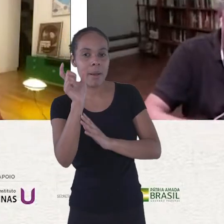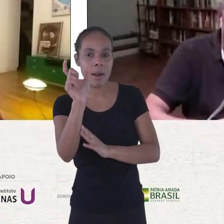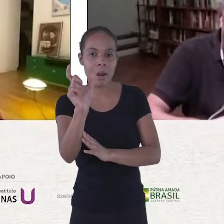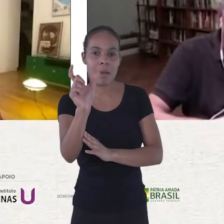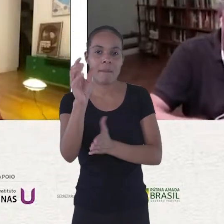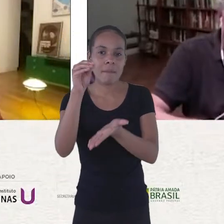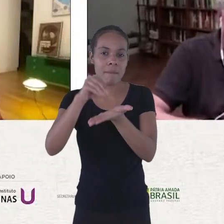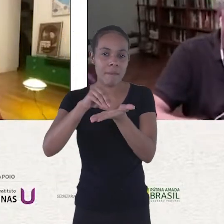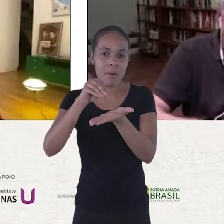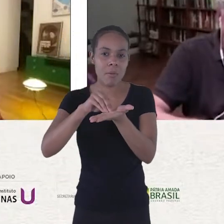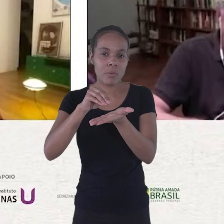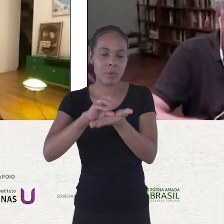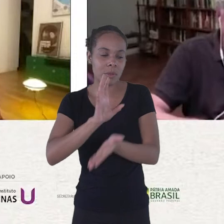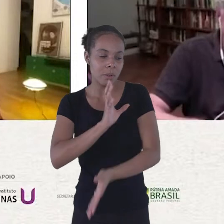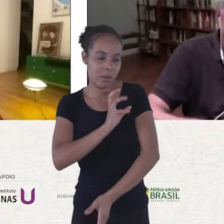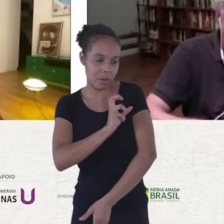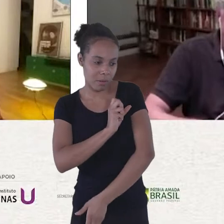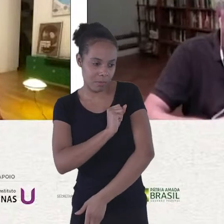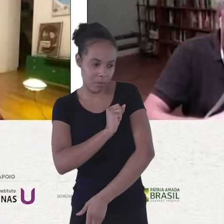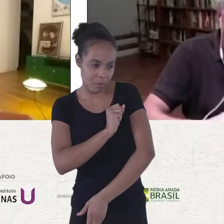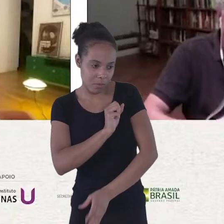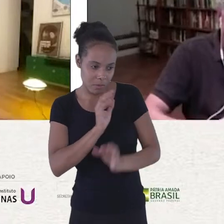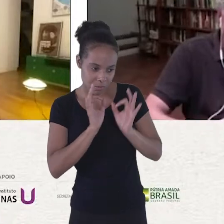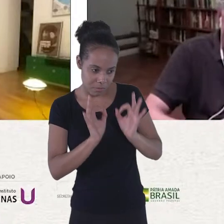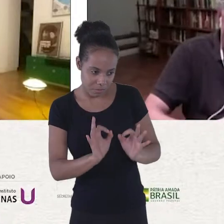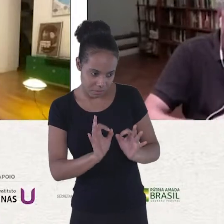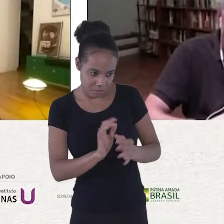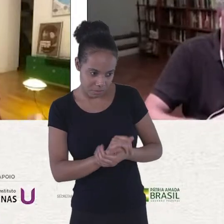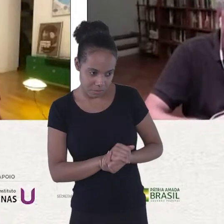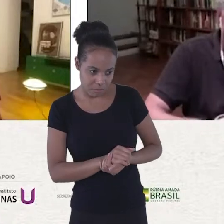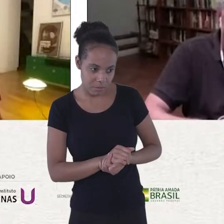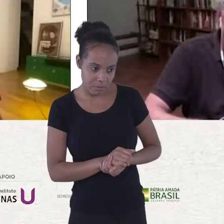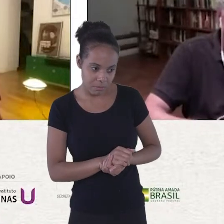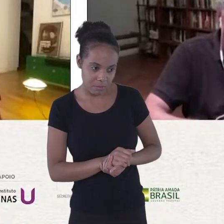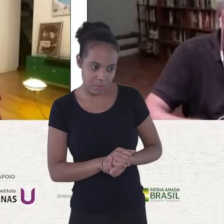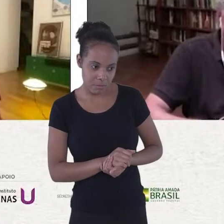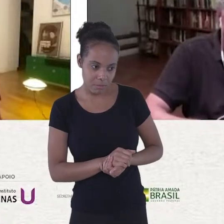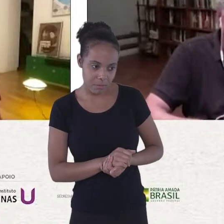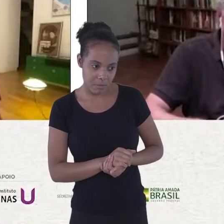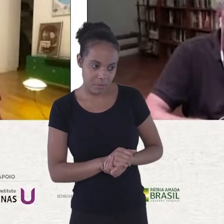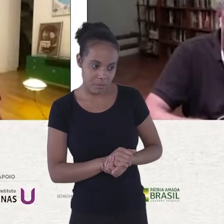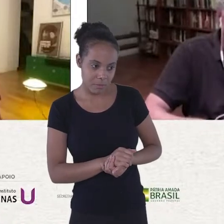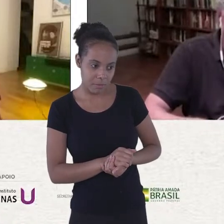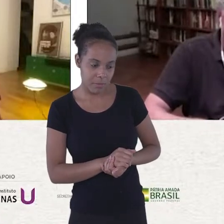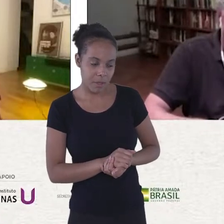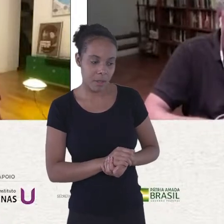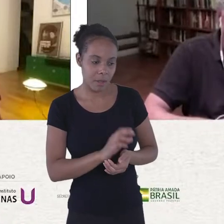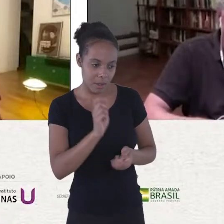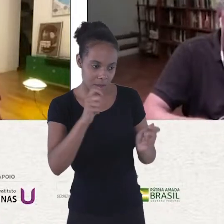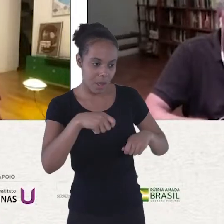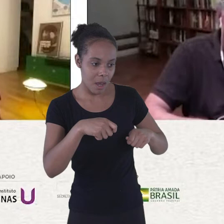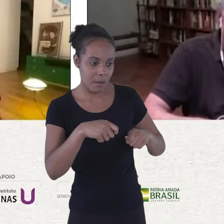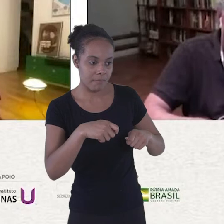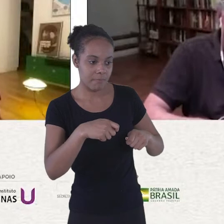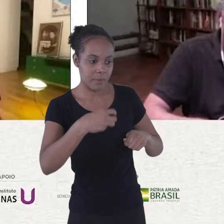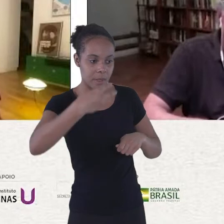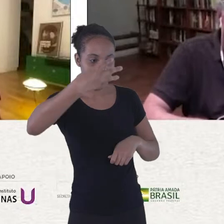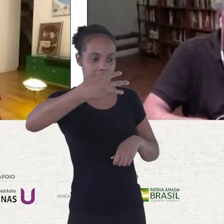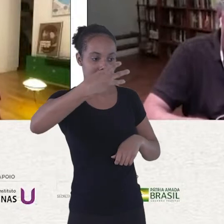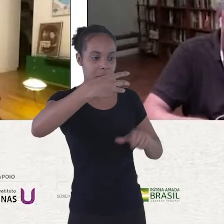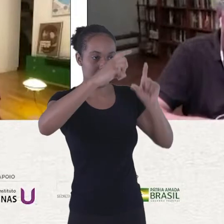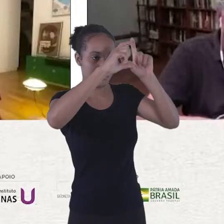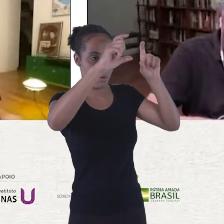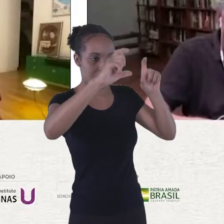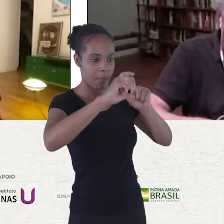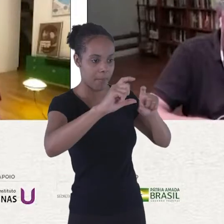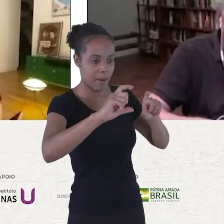Pode ser? Posso. O terceiro parágrafo. Você lesse até essa palavra, falta de compaixão,